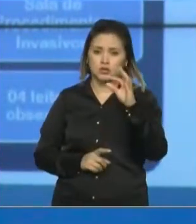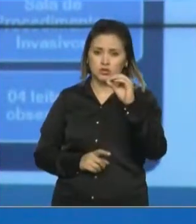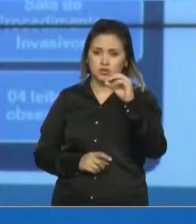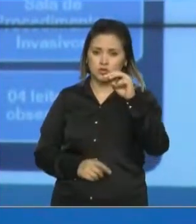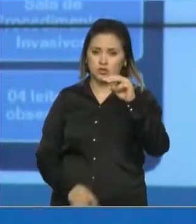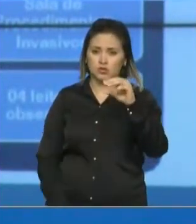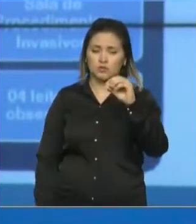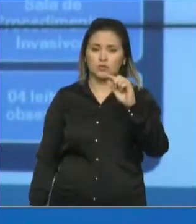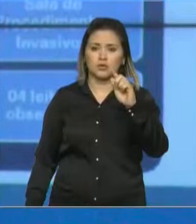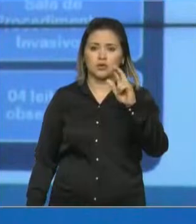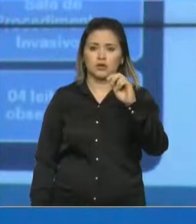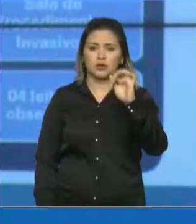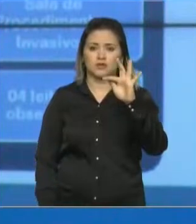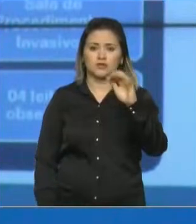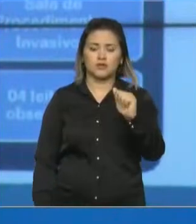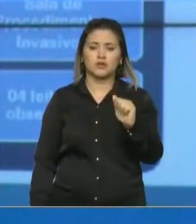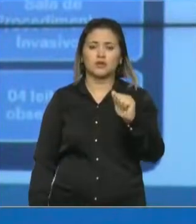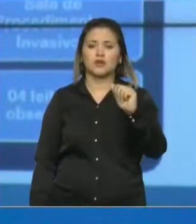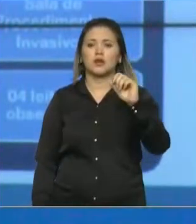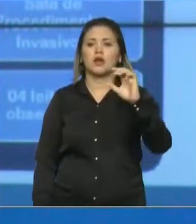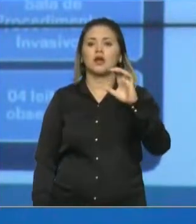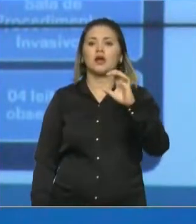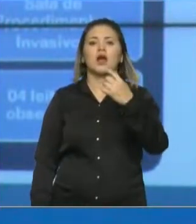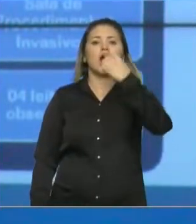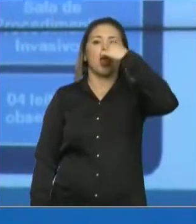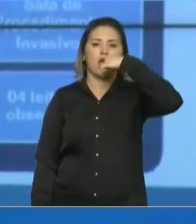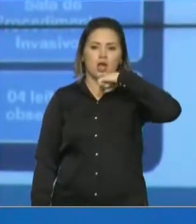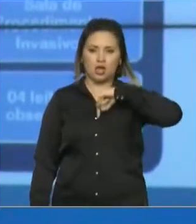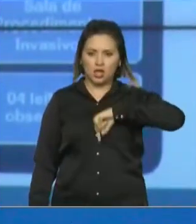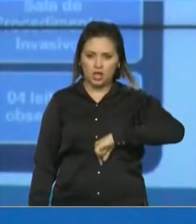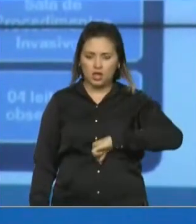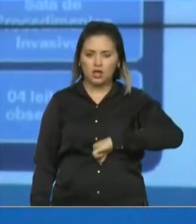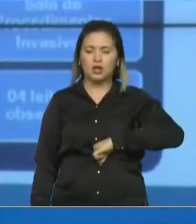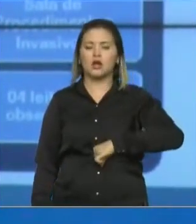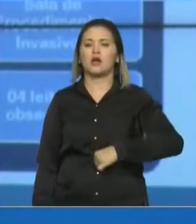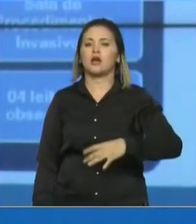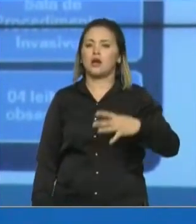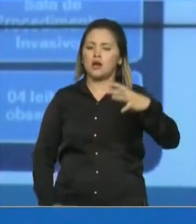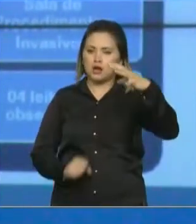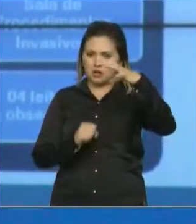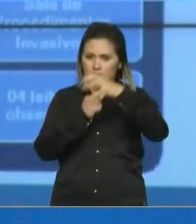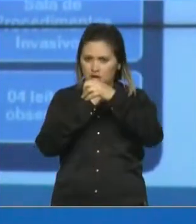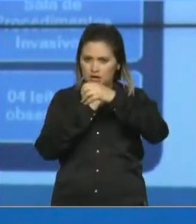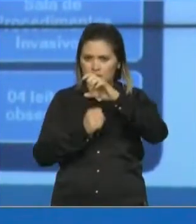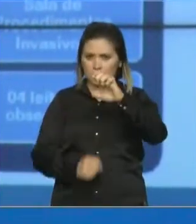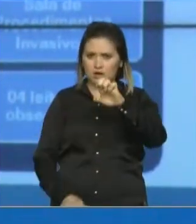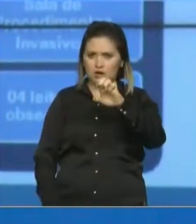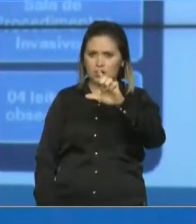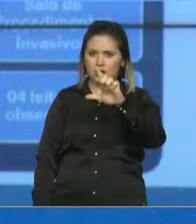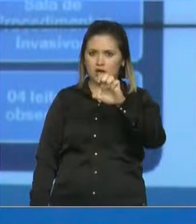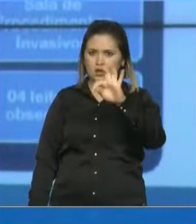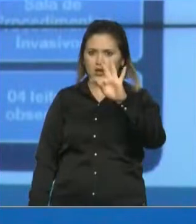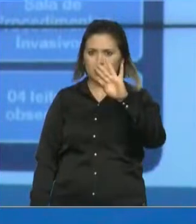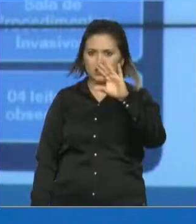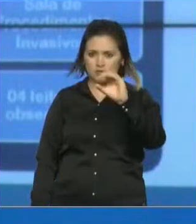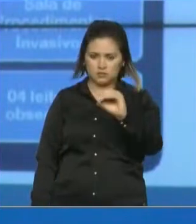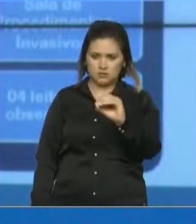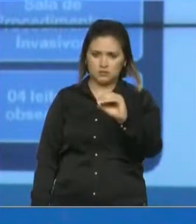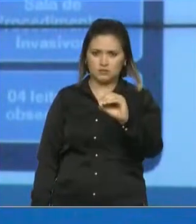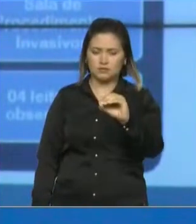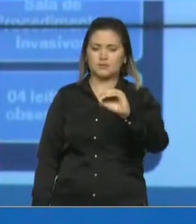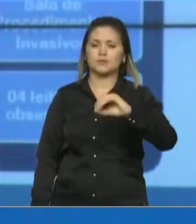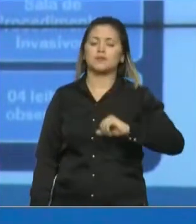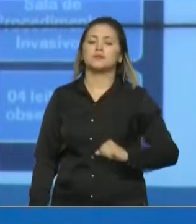e eletroencefalograma. Então, a gente tem mais esses serviços que são colocados na policlínica tipo